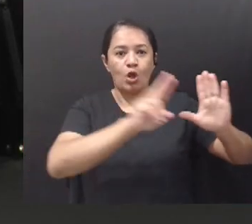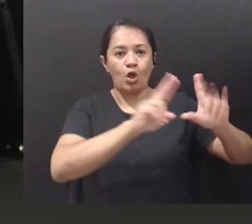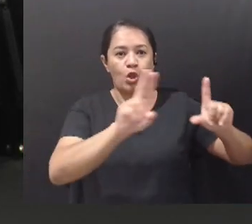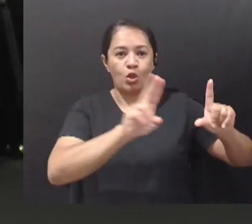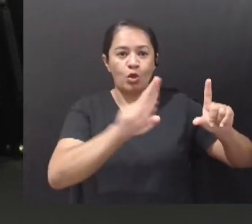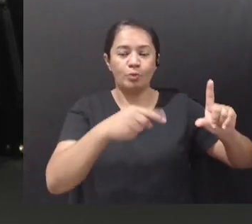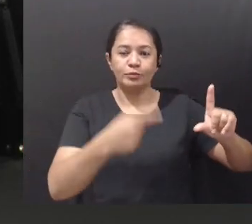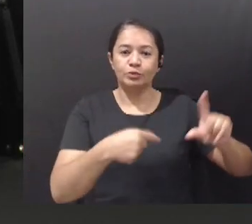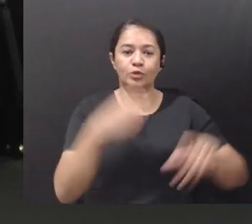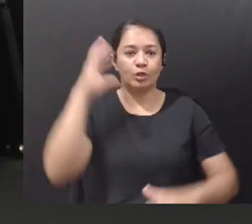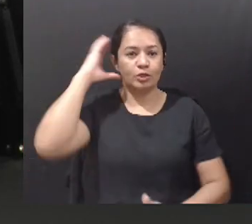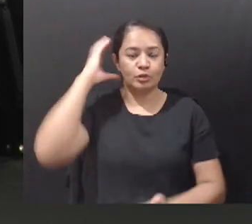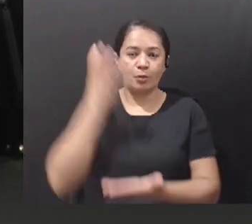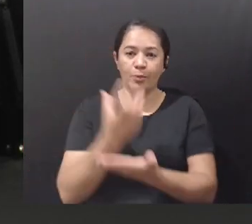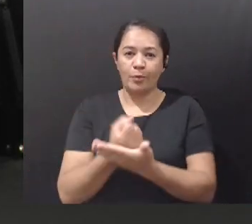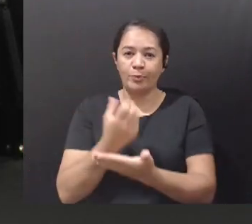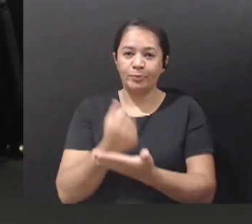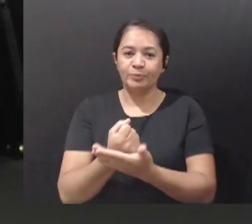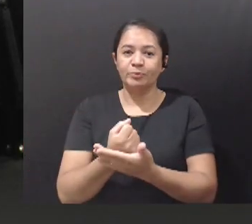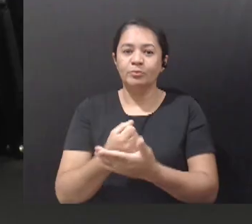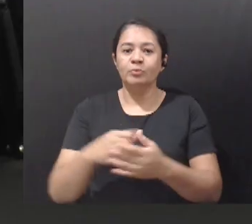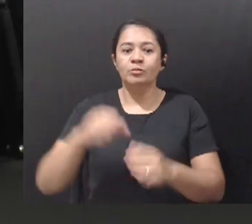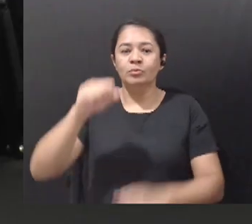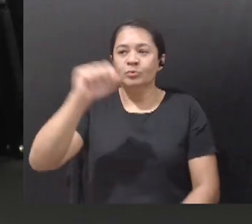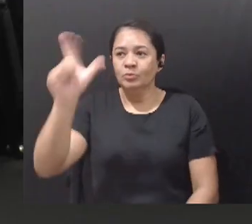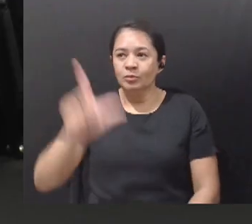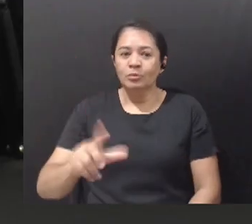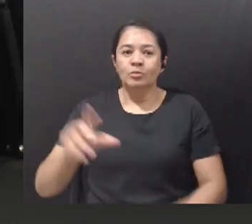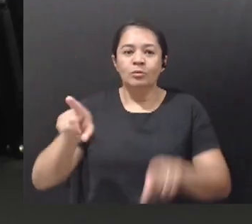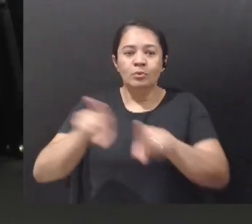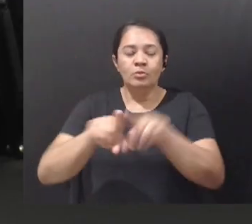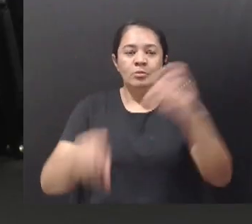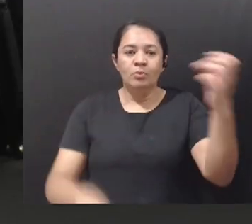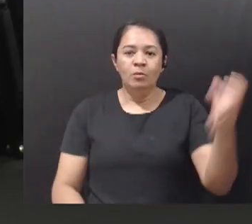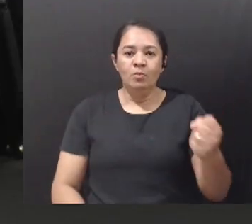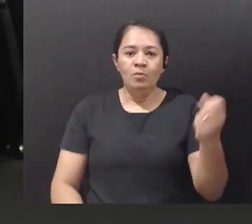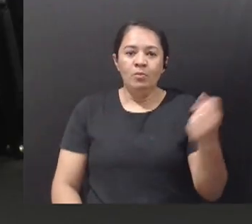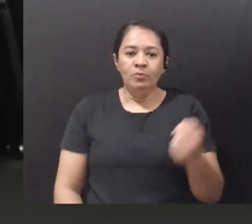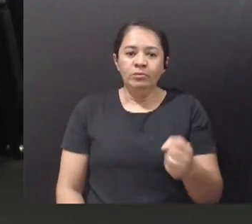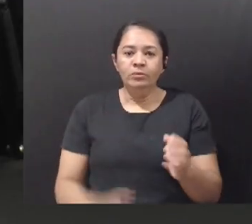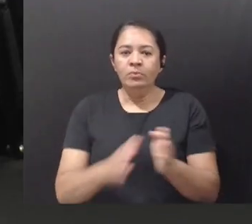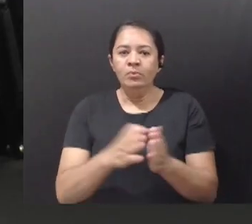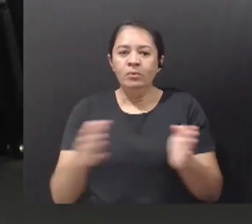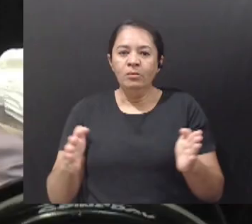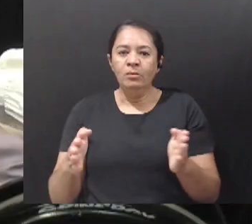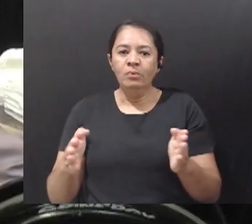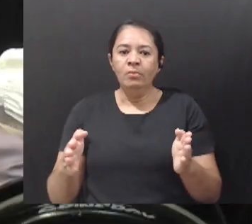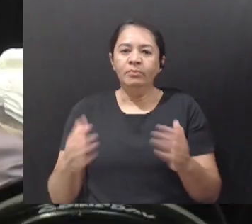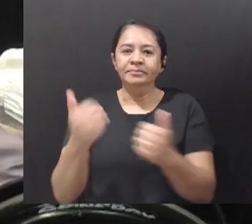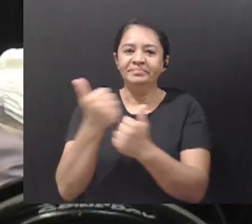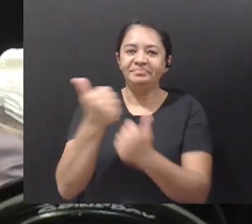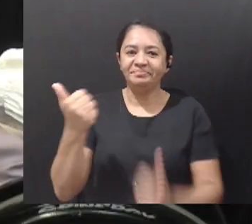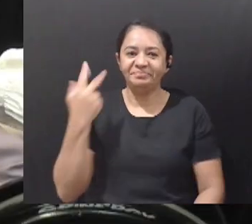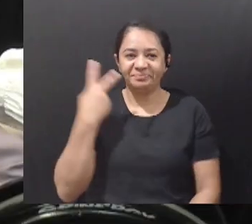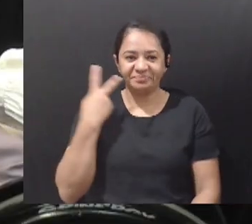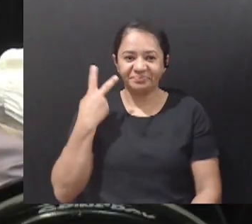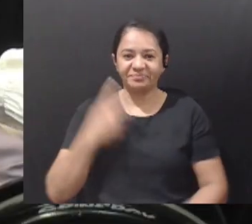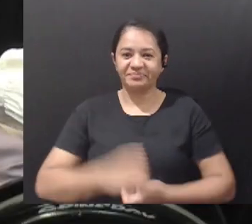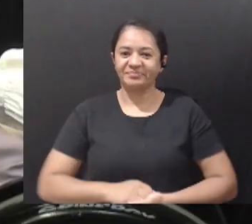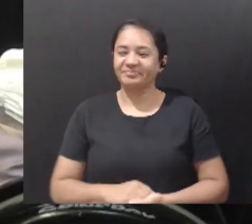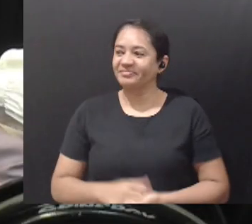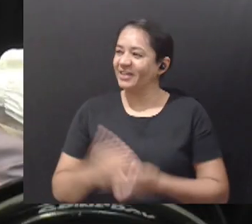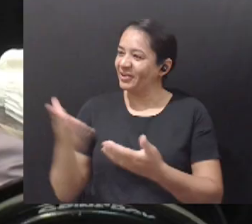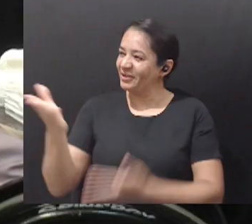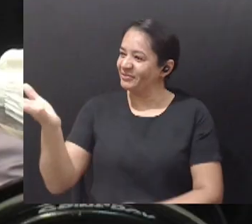Na Casa do Povo, em azul e branco, escrito Temporada Ex-Vereadores. Vereadora Célia